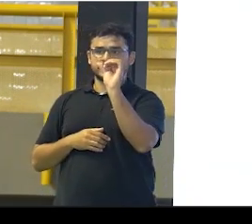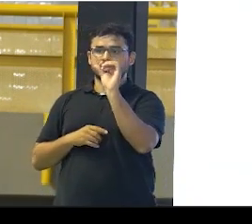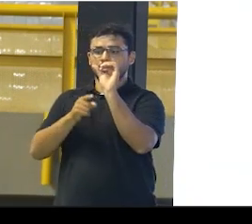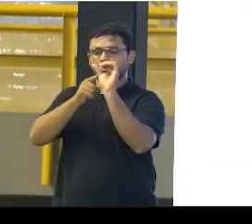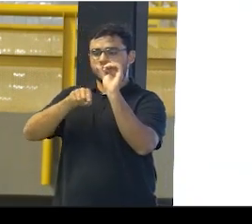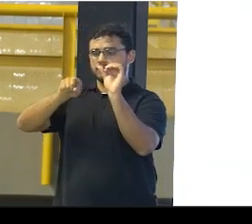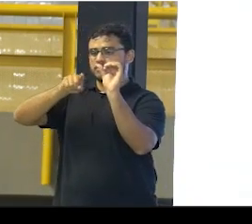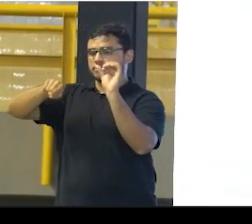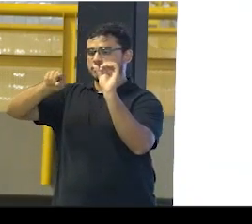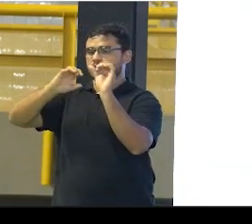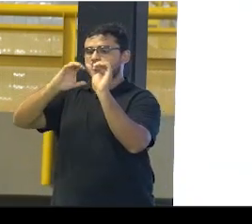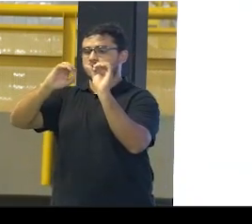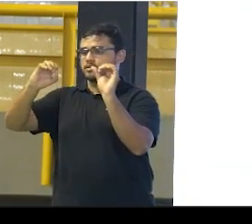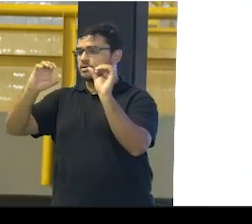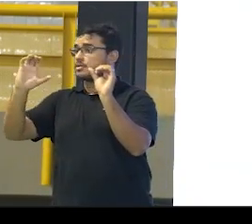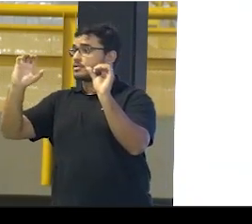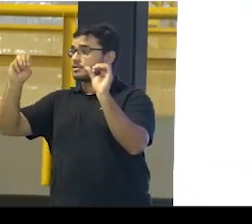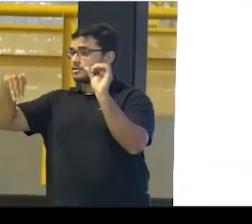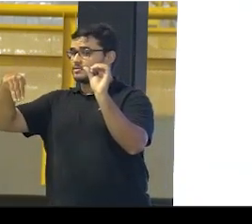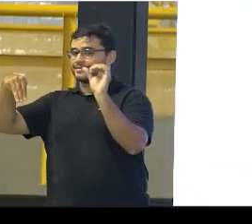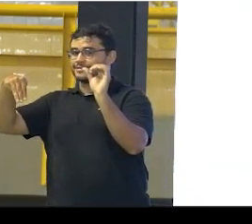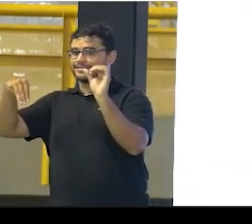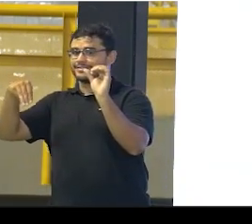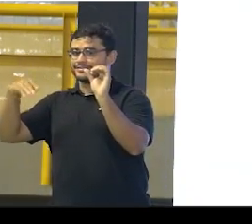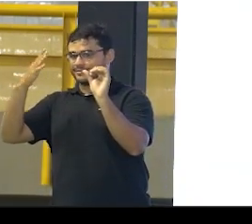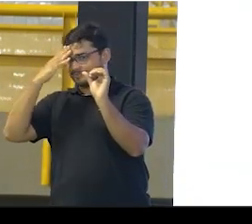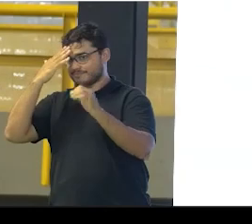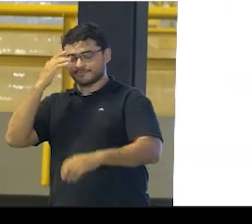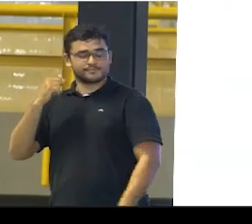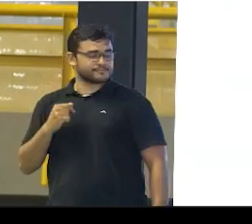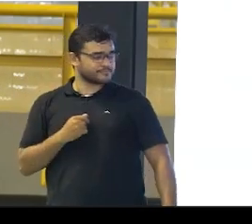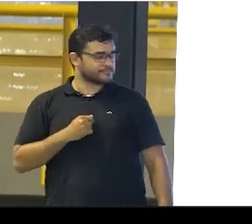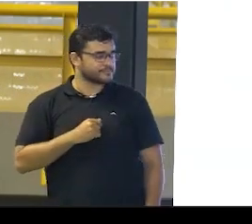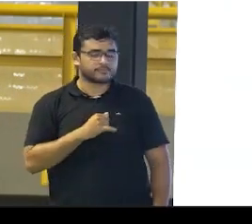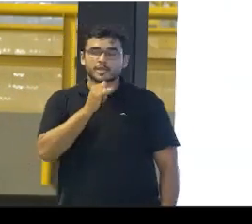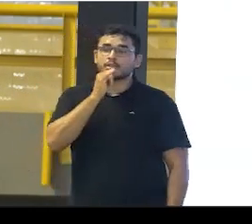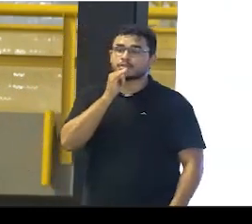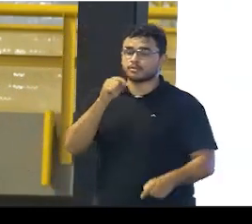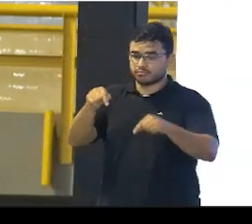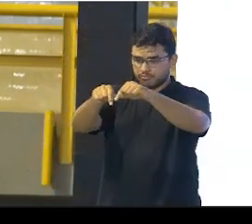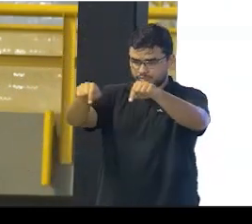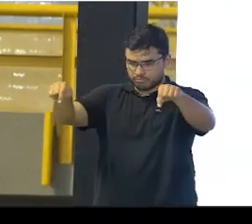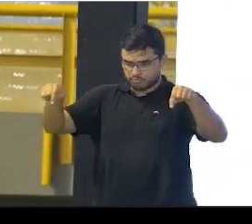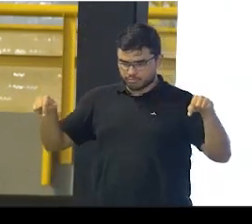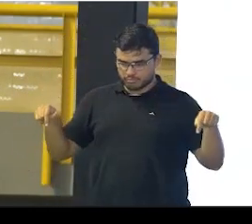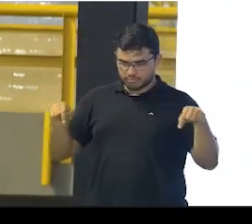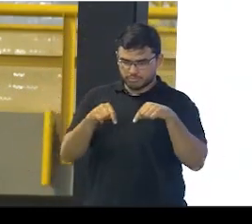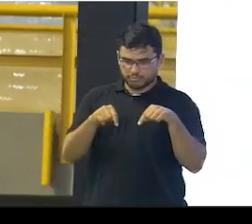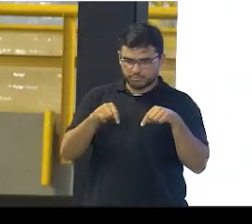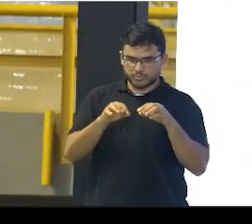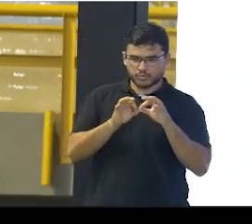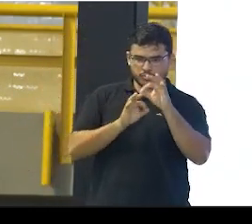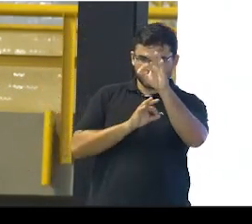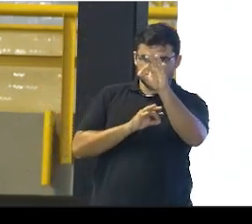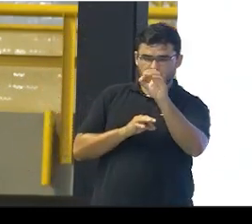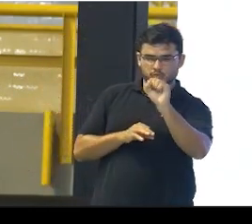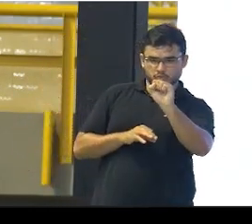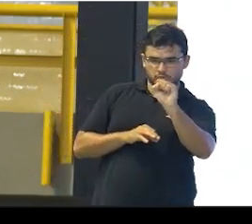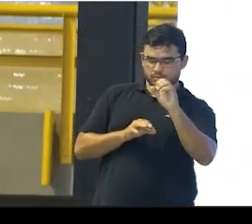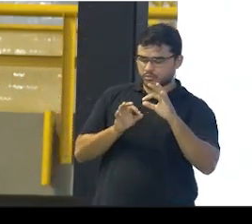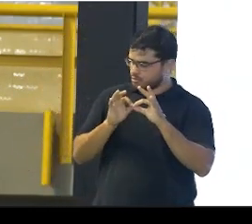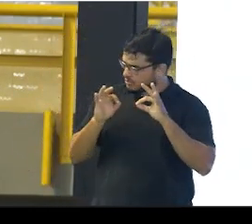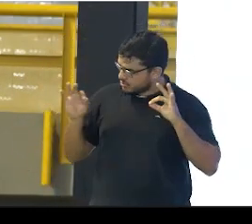um trapéziozão igual a ele, que figura é essa agora? Um retângulo de novo. E a área